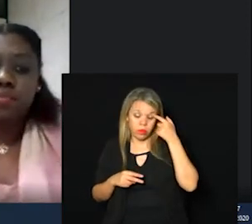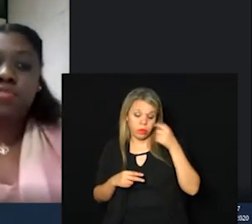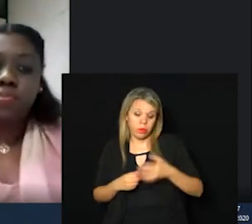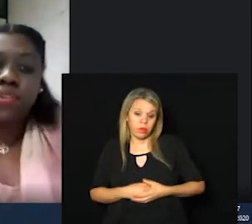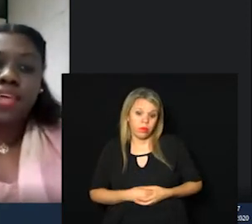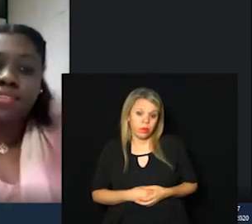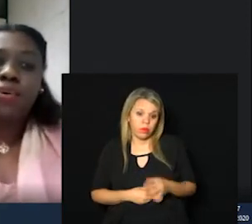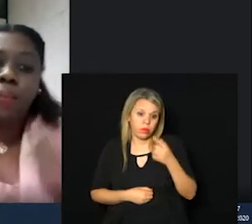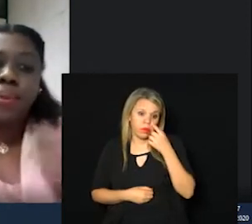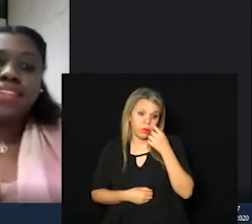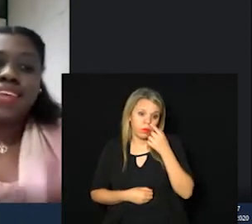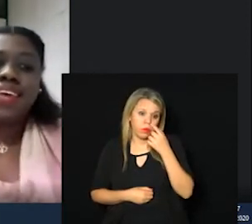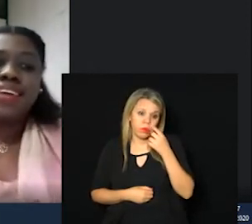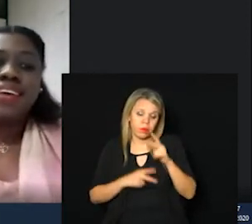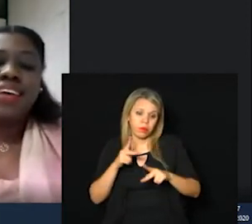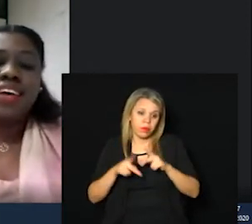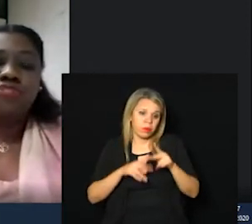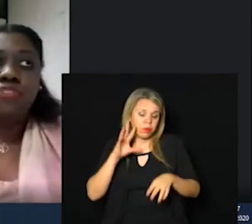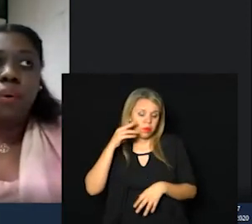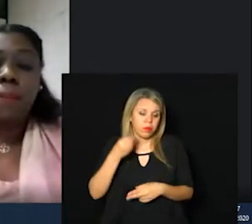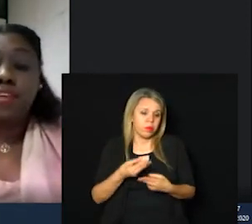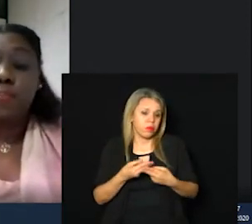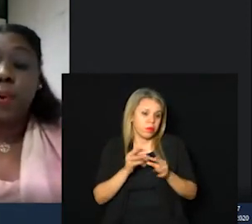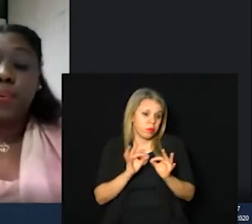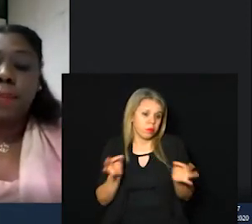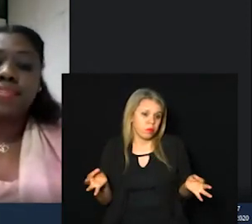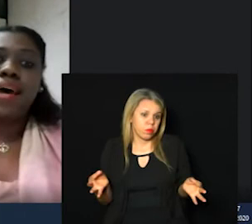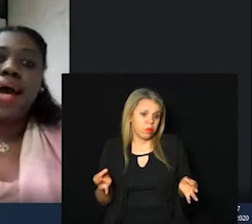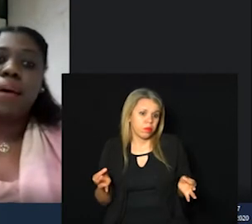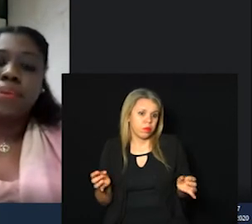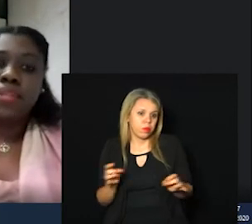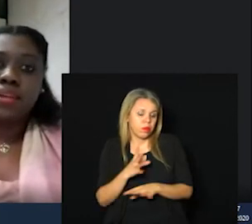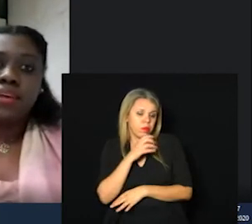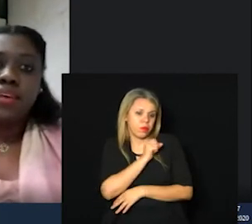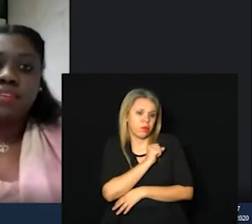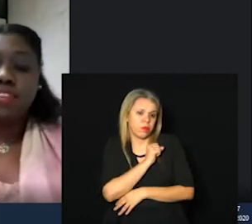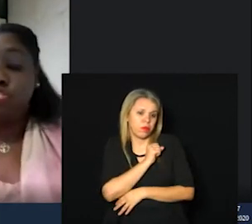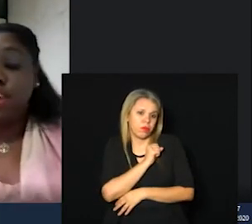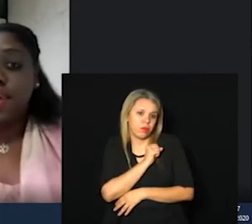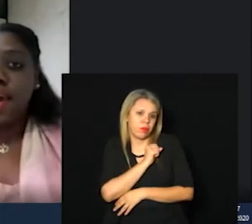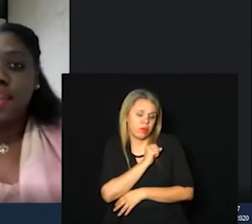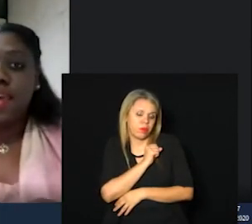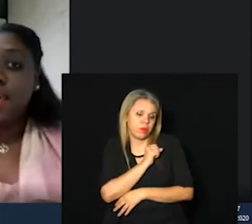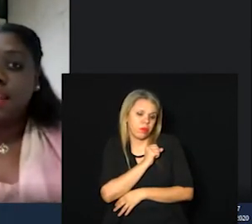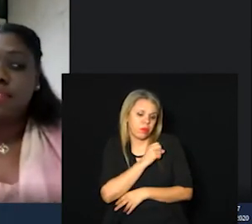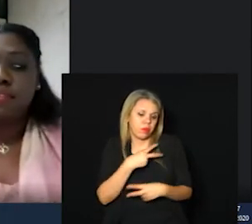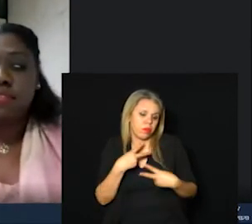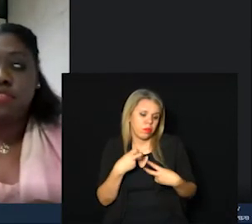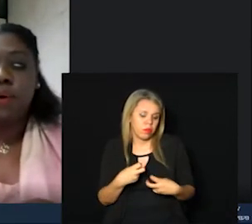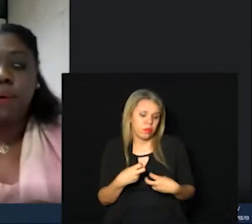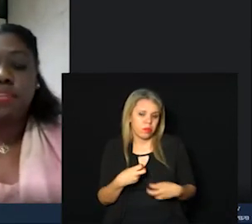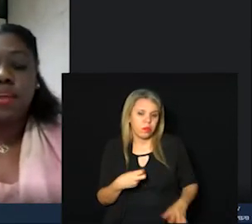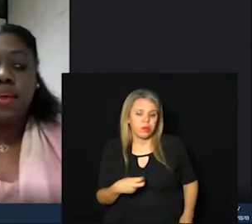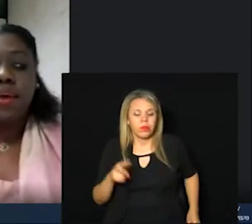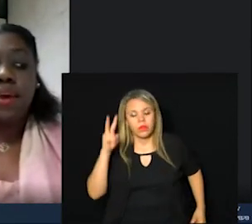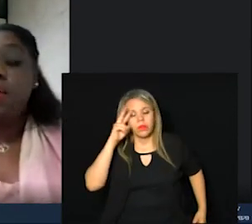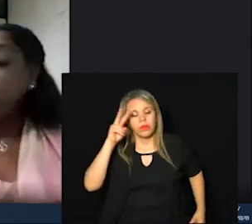que as pessoas pudessem compreender de forma mais pronta, mais rápida, e se enxergar nelas, dessas